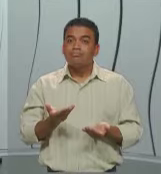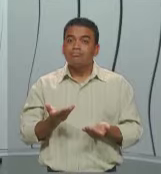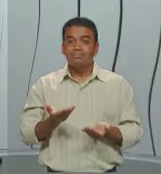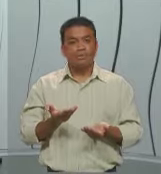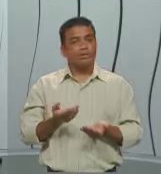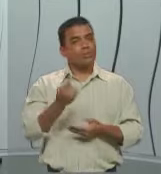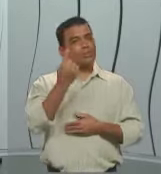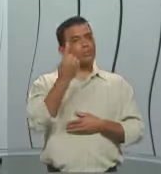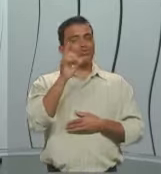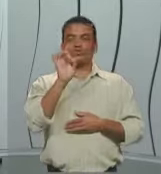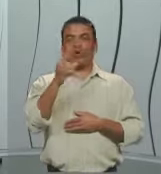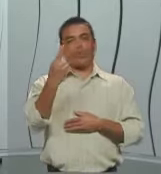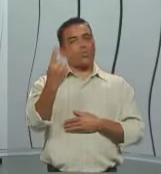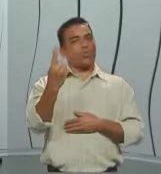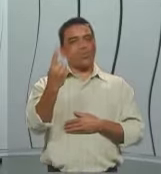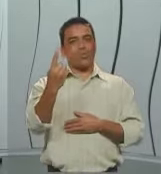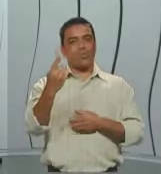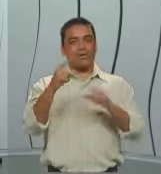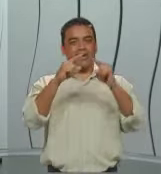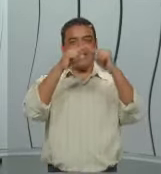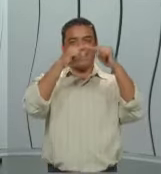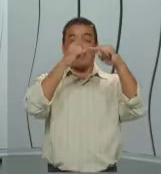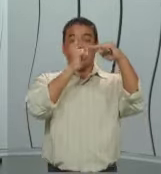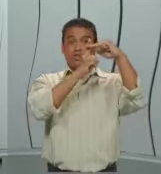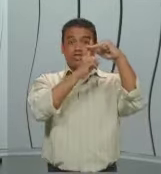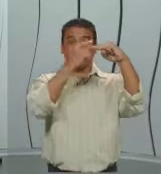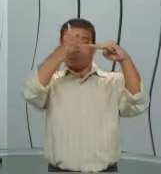Um apenas, né? Só tem esse caminho aqui, não é?